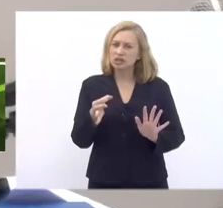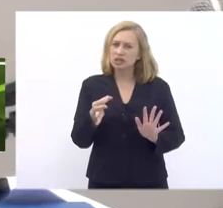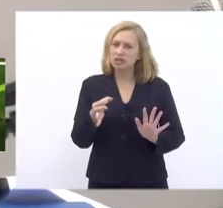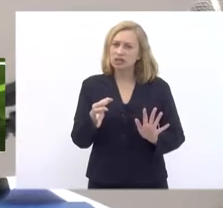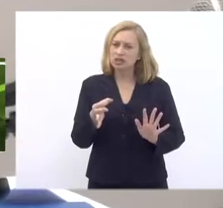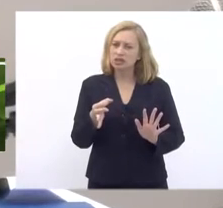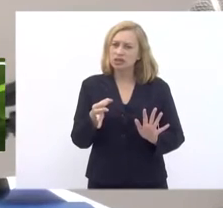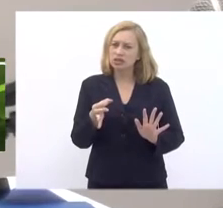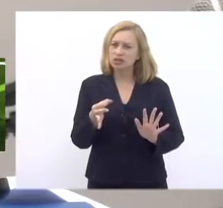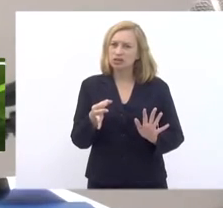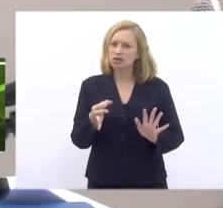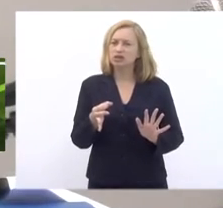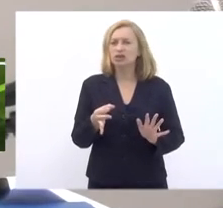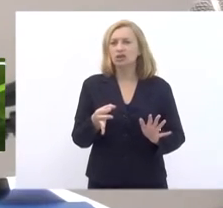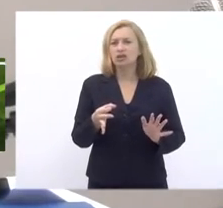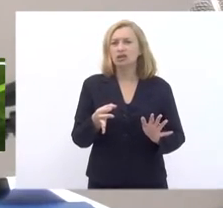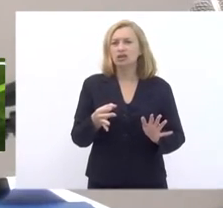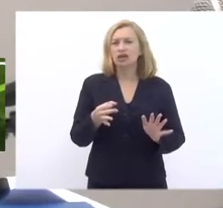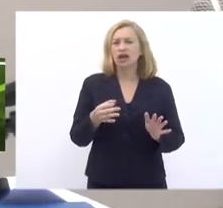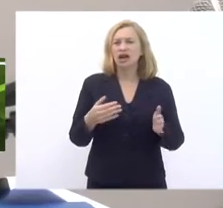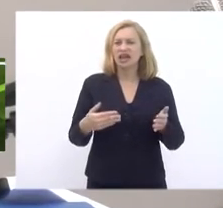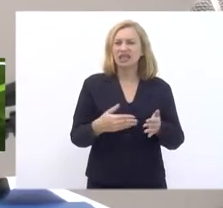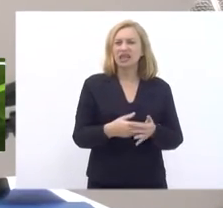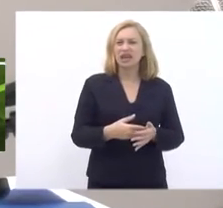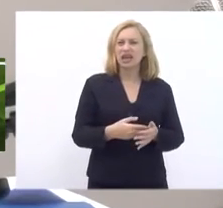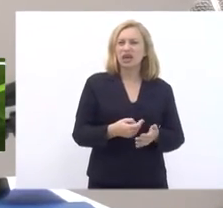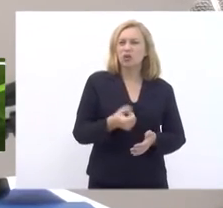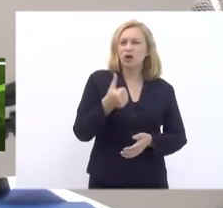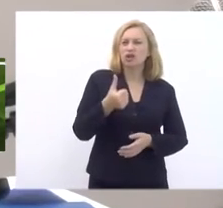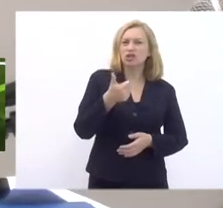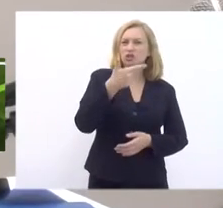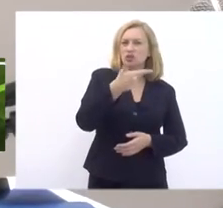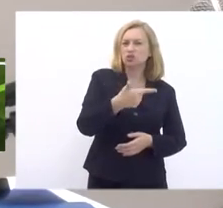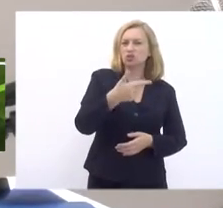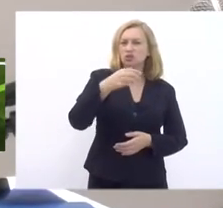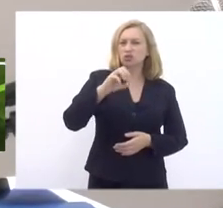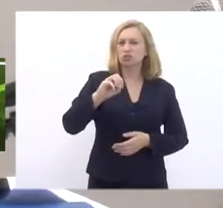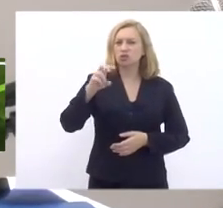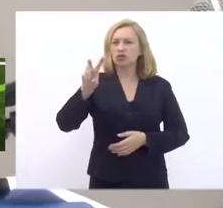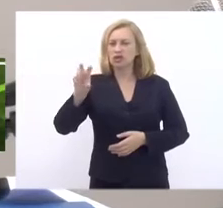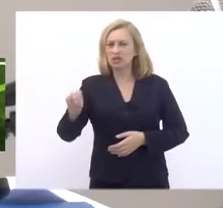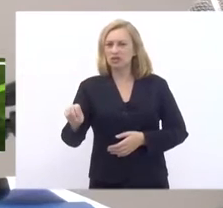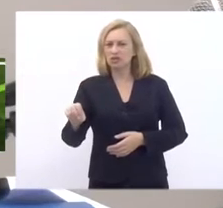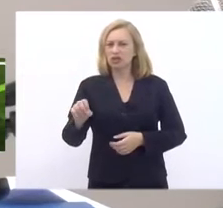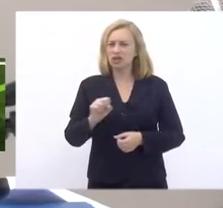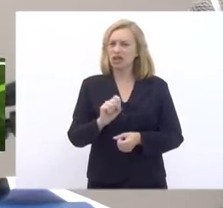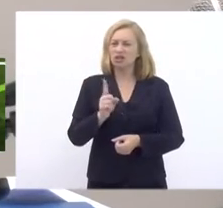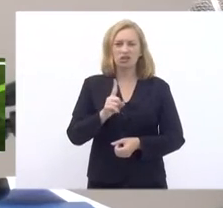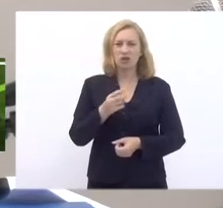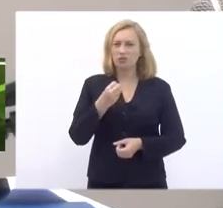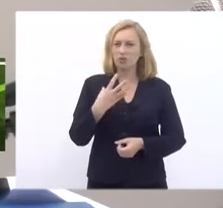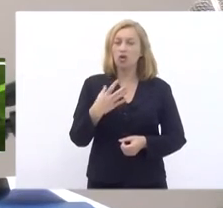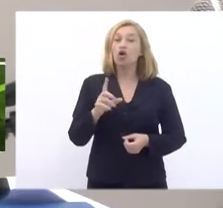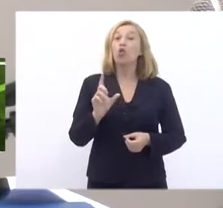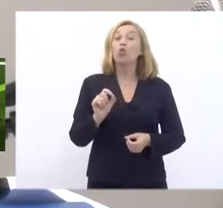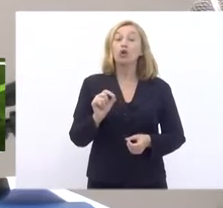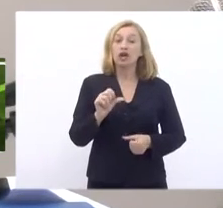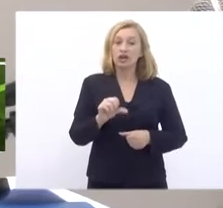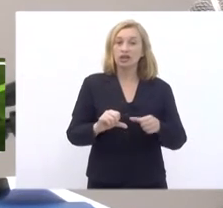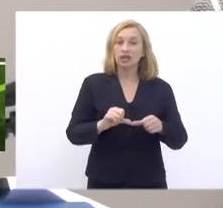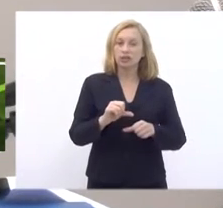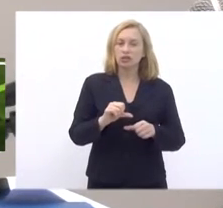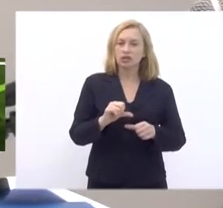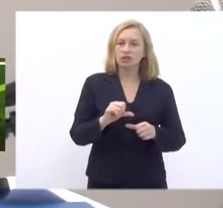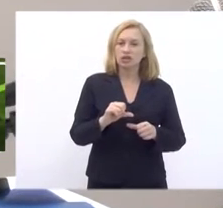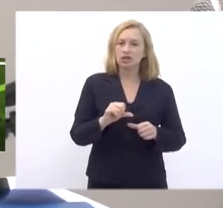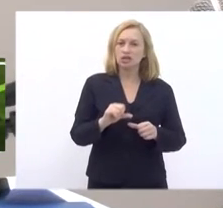com esse indicador, né, até quase 2050. Então, o que, que está em curso em relação à mudança desse